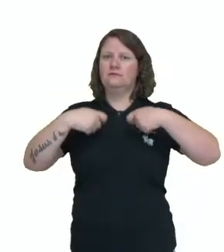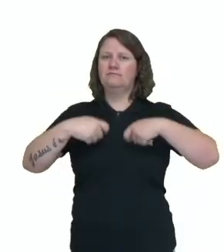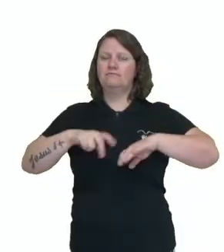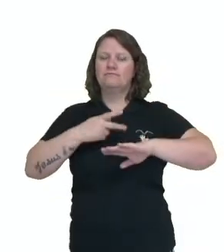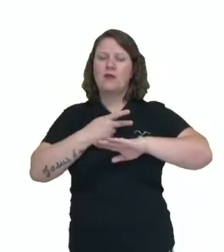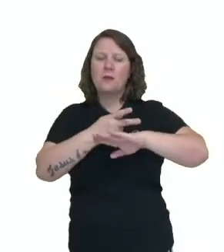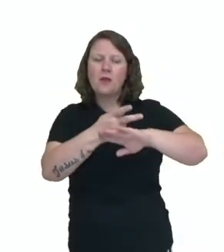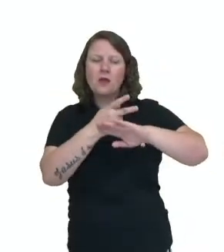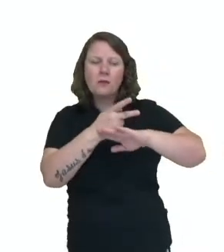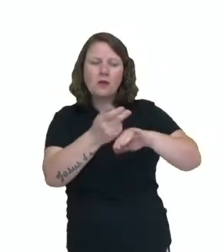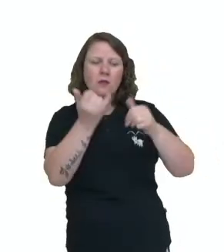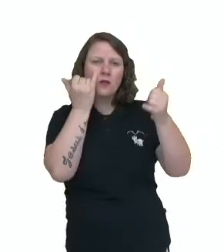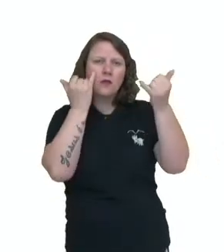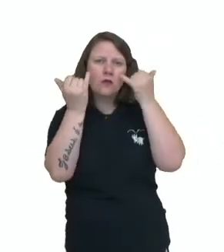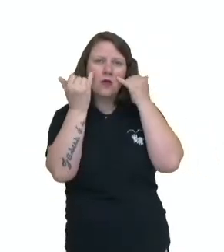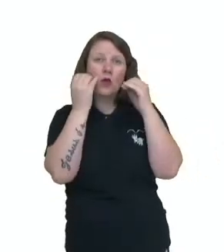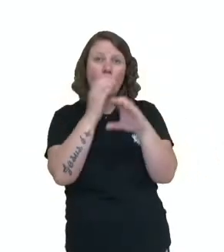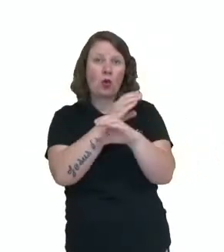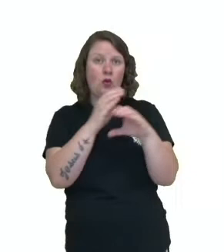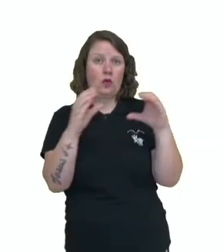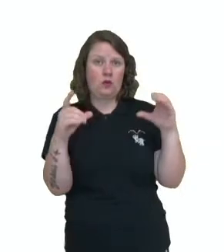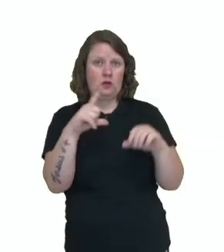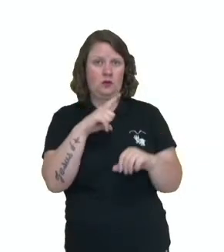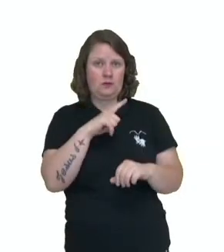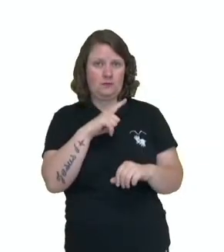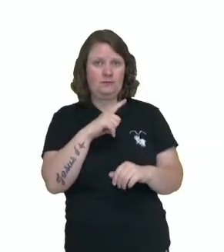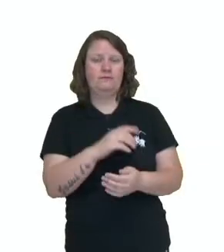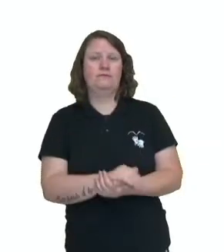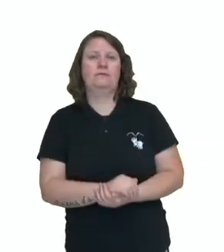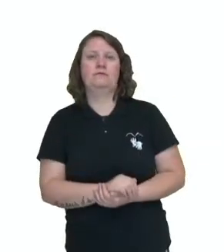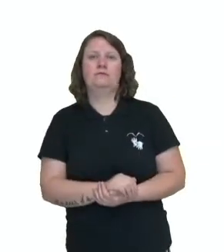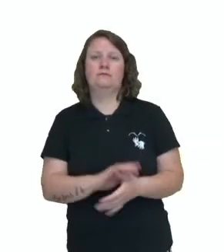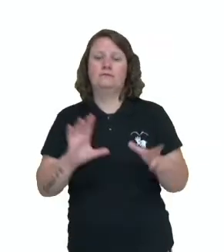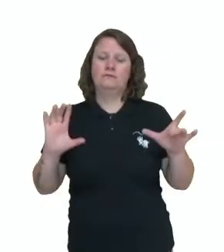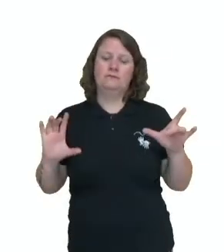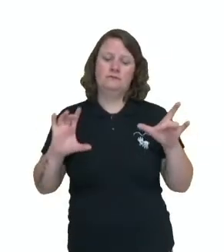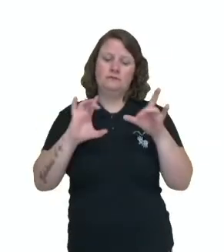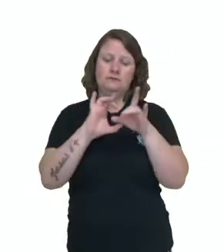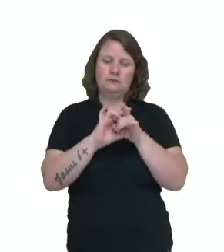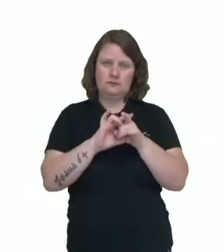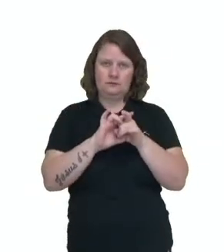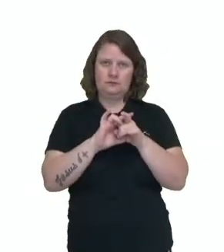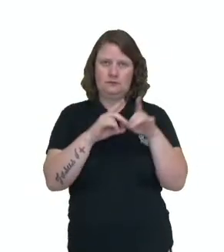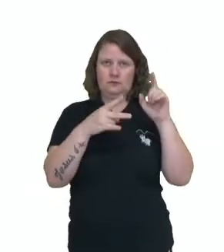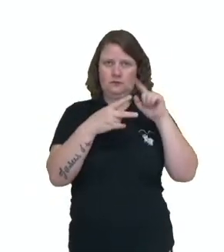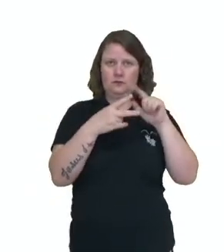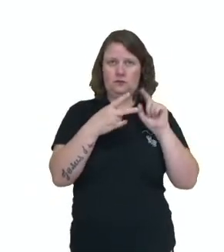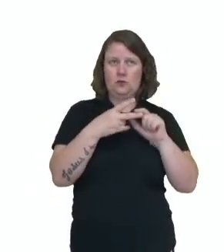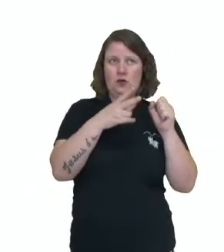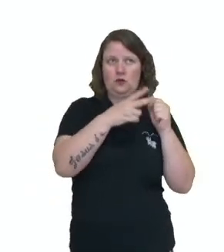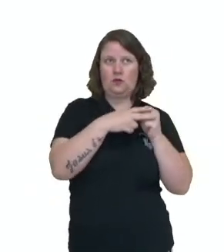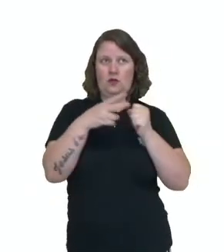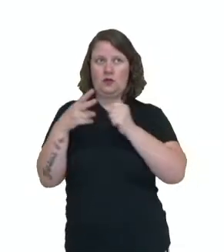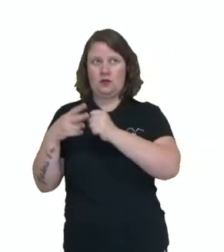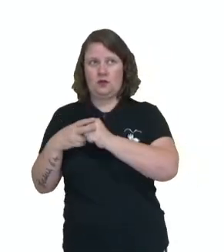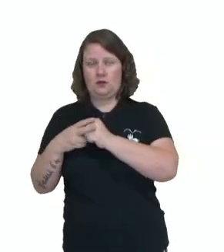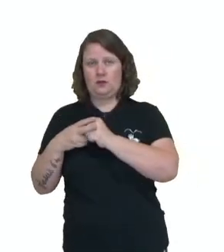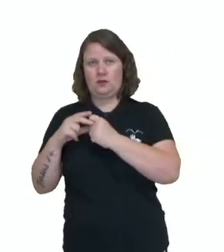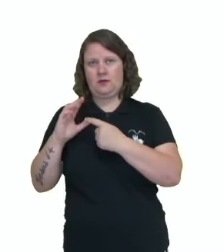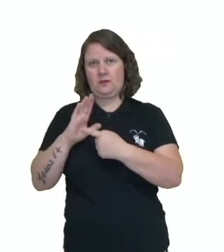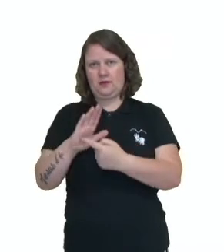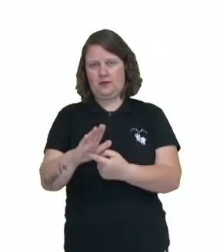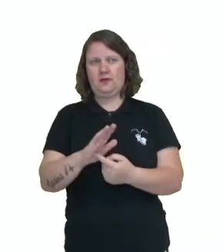busquem dados confiáveis. Período composto novamente. Temos o verbo é e o verbo busquem, duas